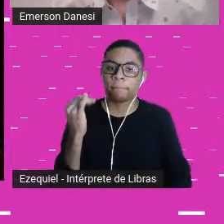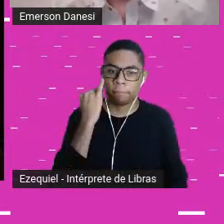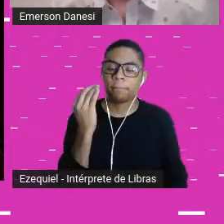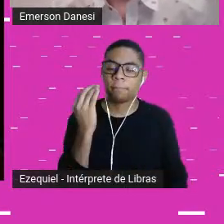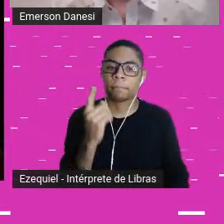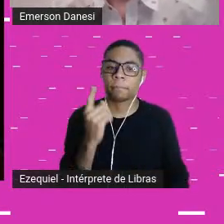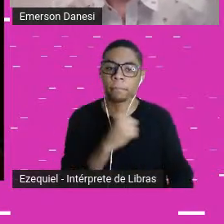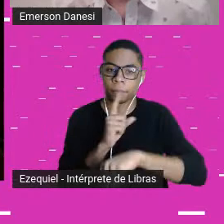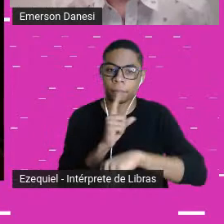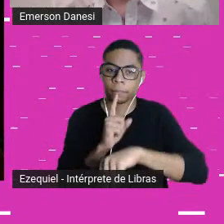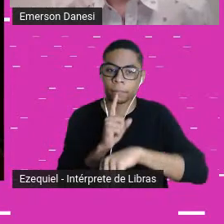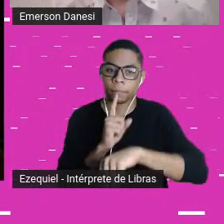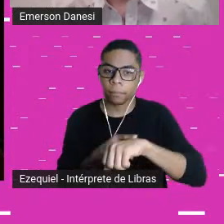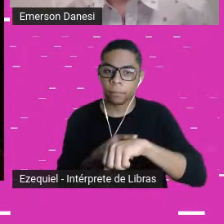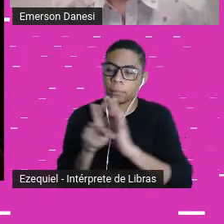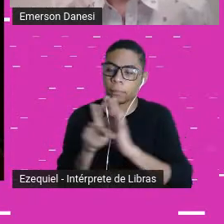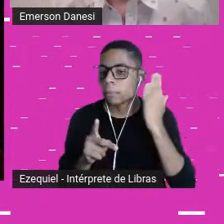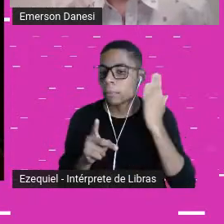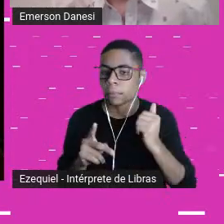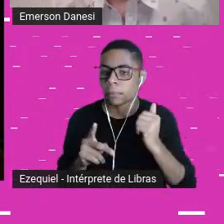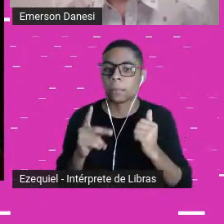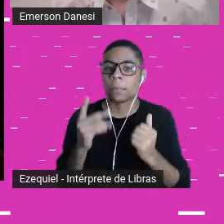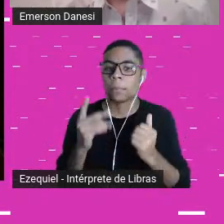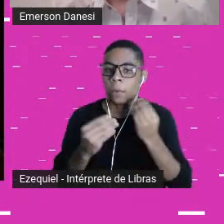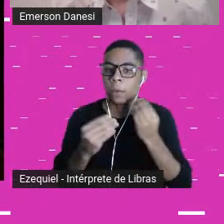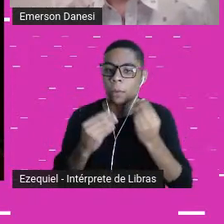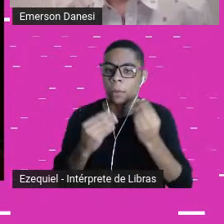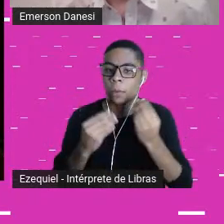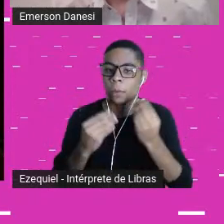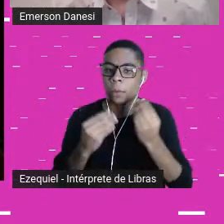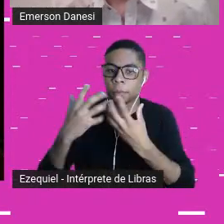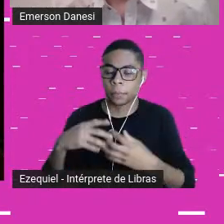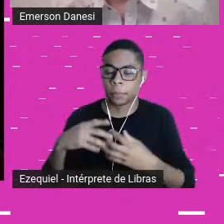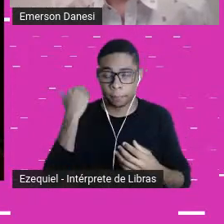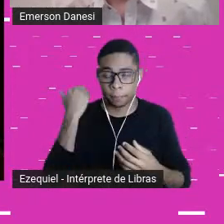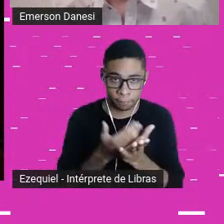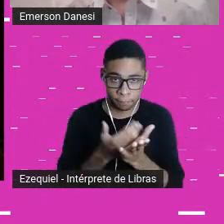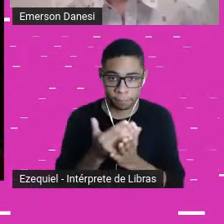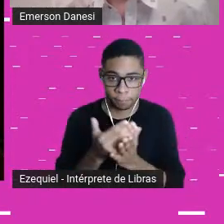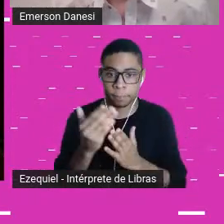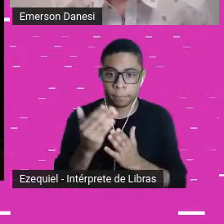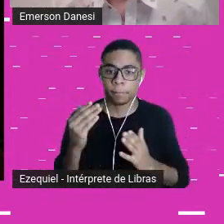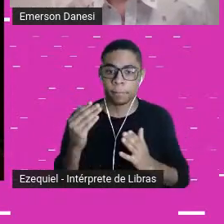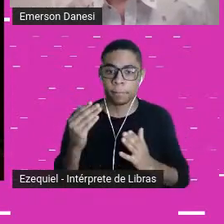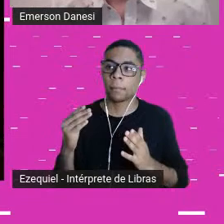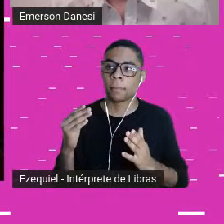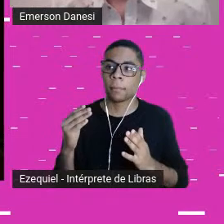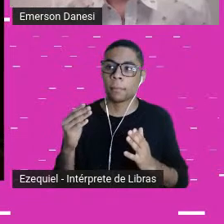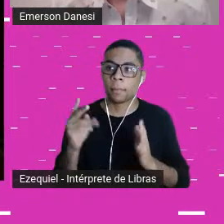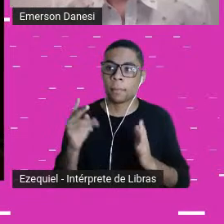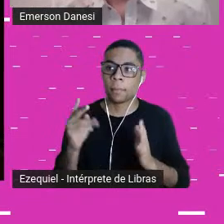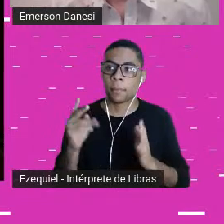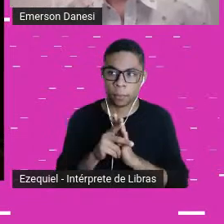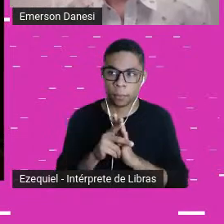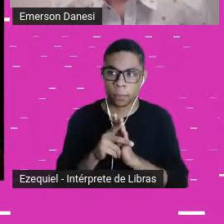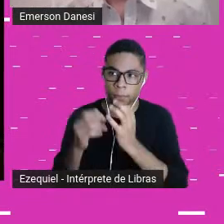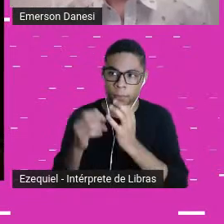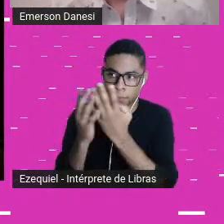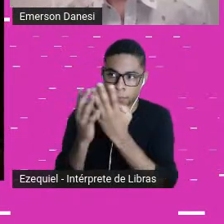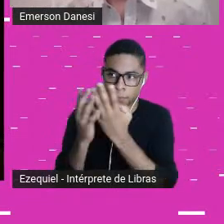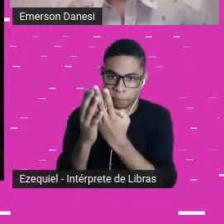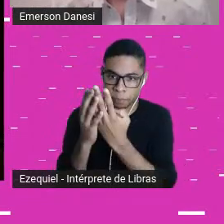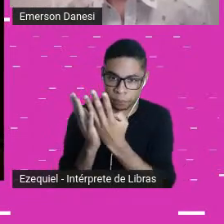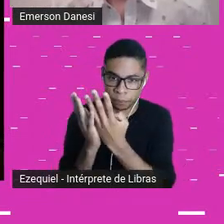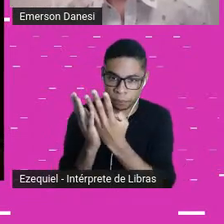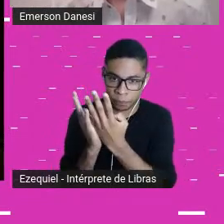de amadurecer aquilo, porque quando eu comecei a tirar os fios, eu não imaginava que eu fosse bordar. E